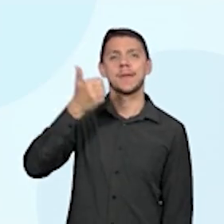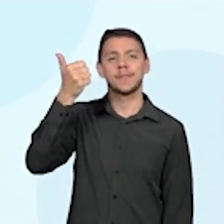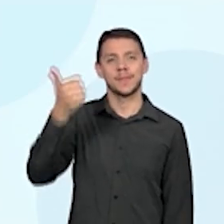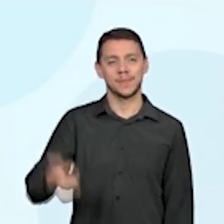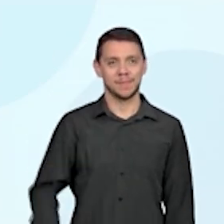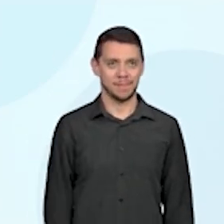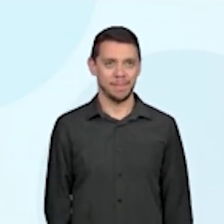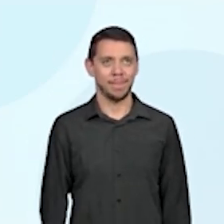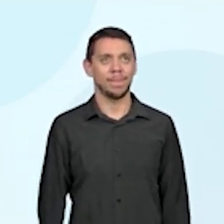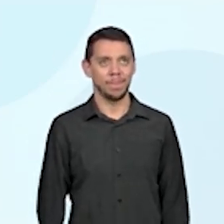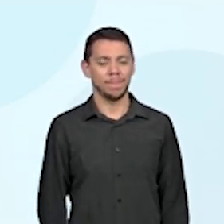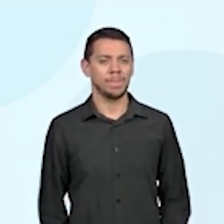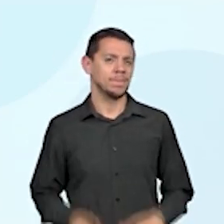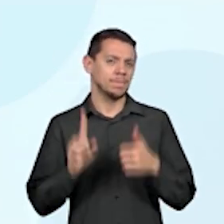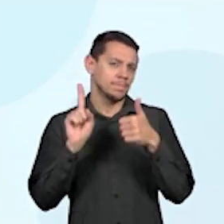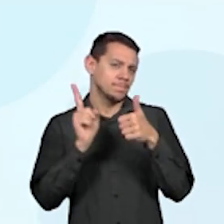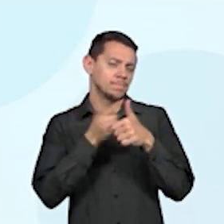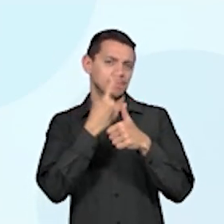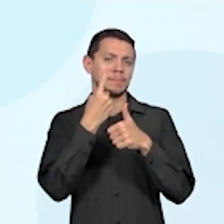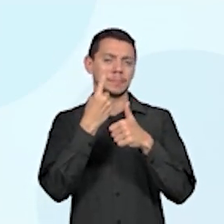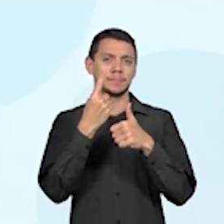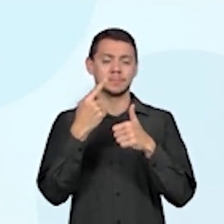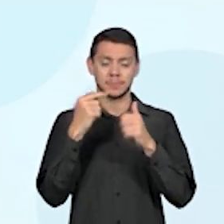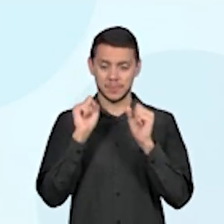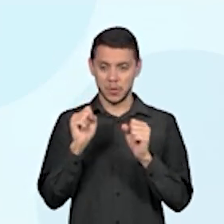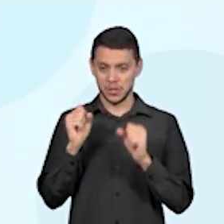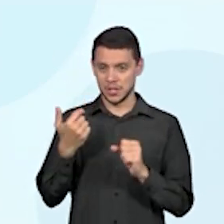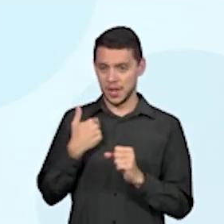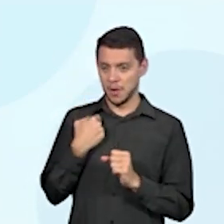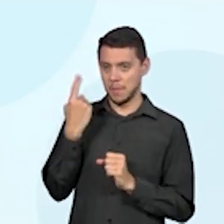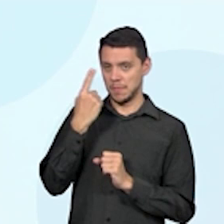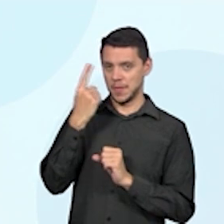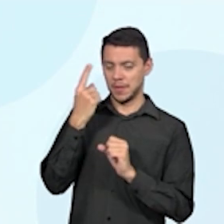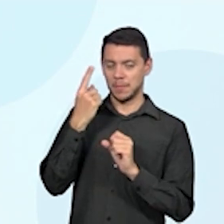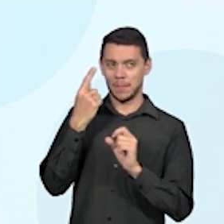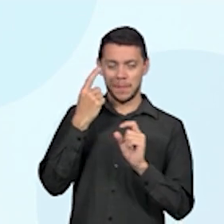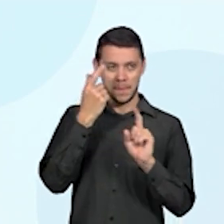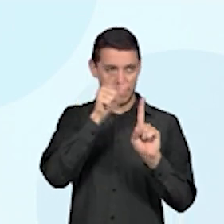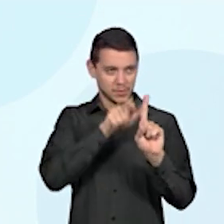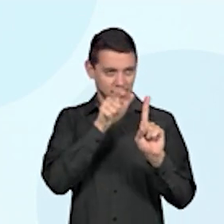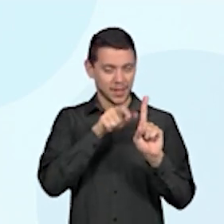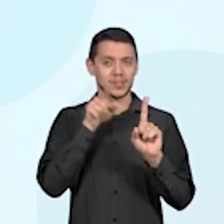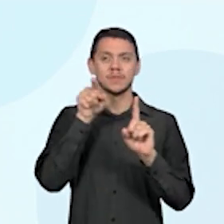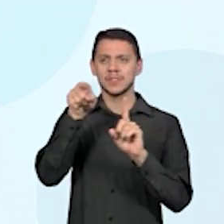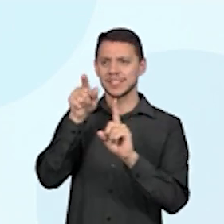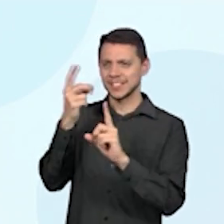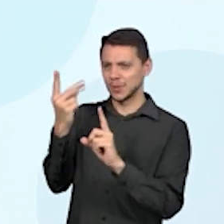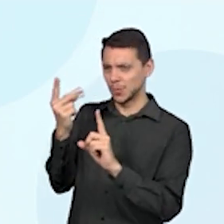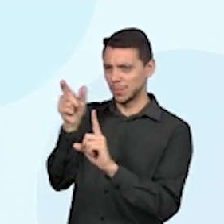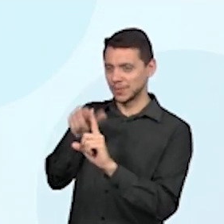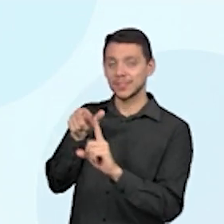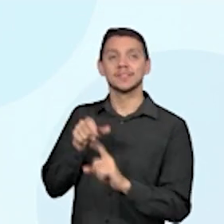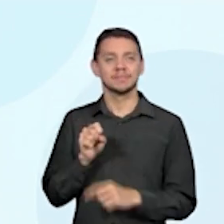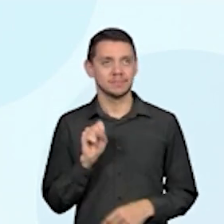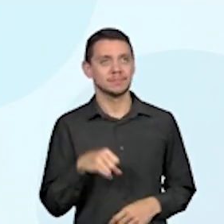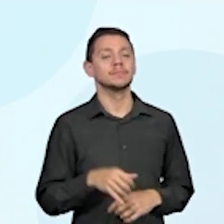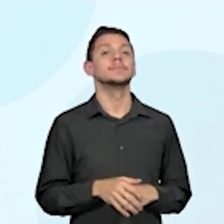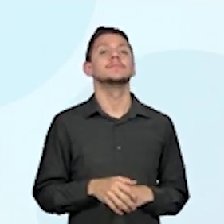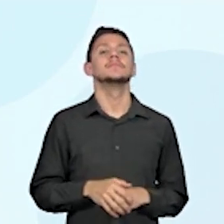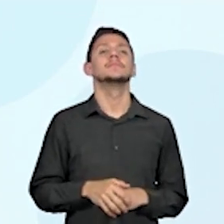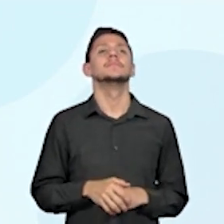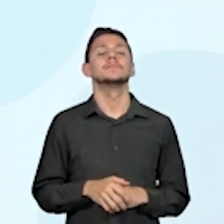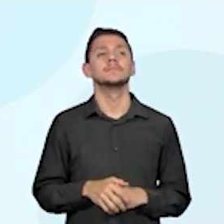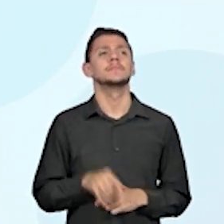Primeira cena. Eu posso fazer o primeiro personagem e você faz o segundo? Sim? Você tem